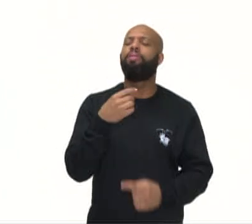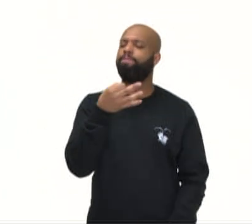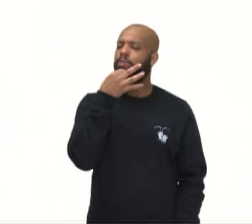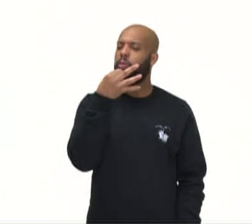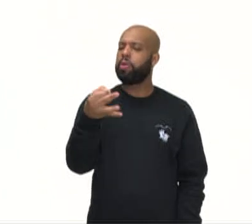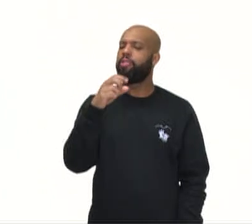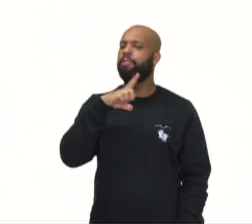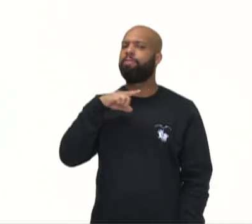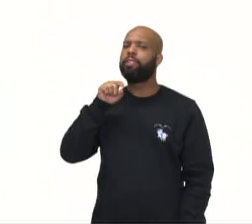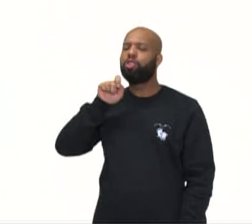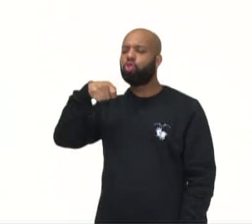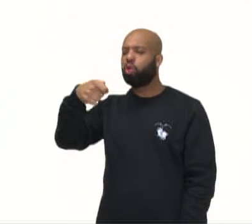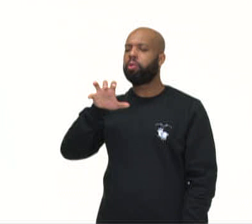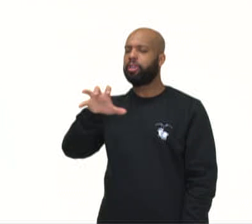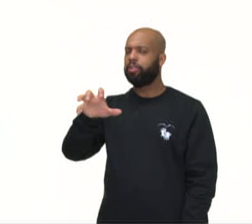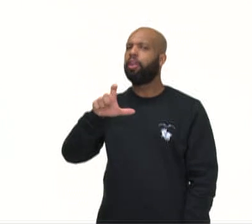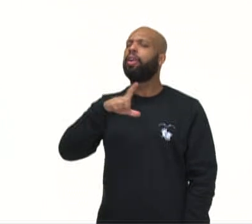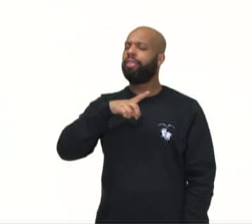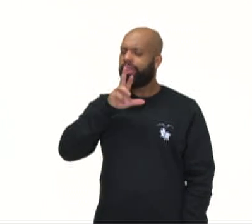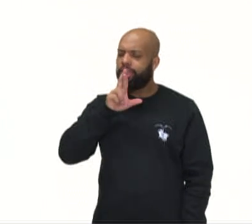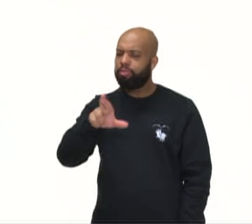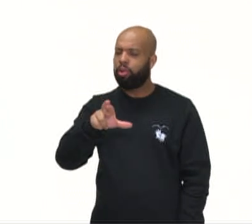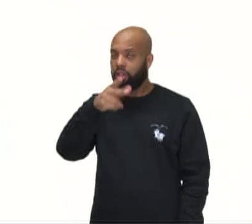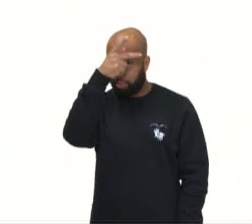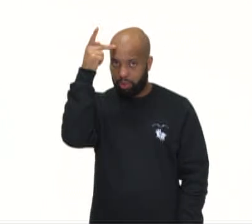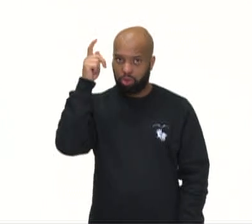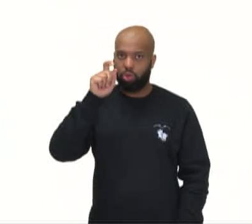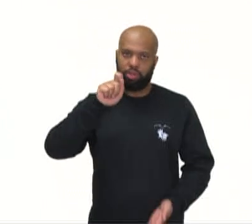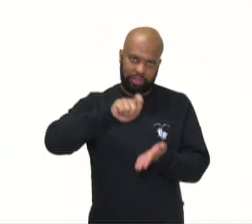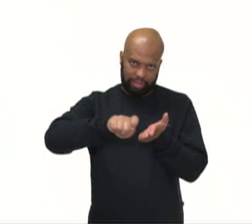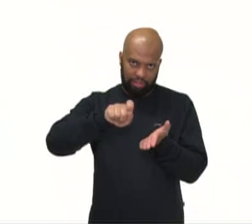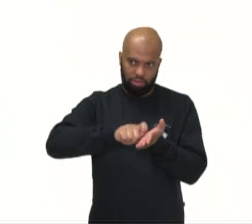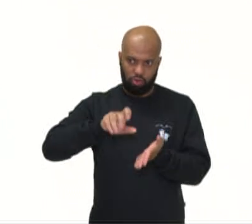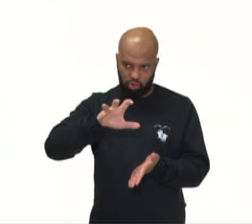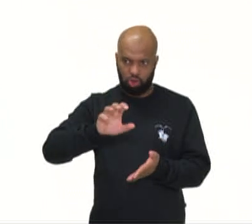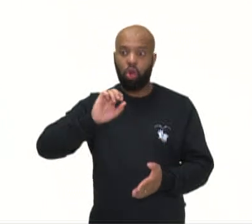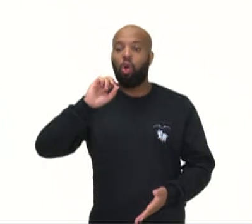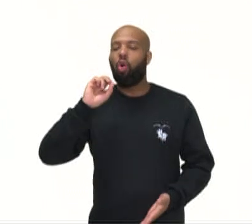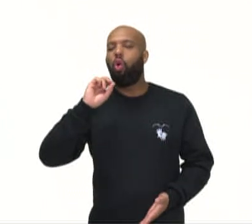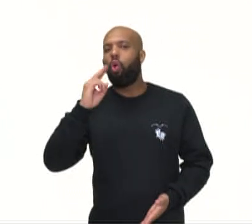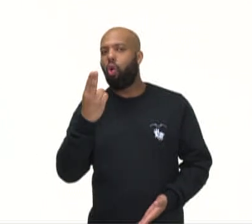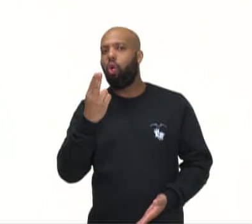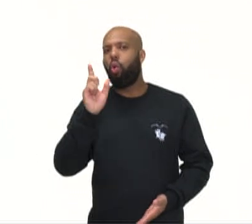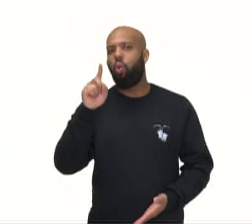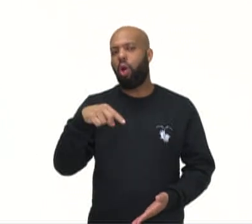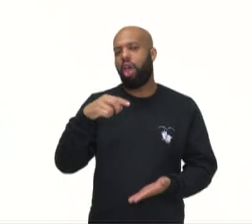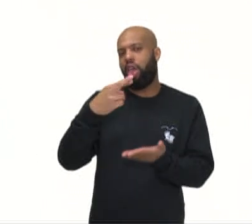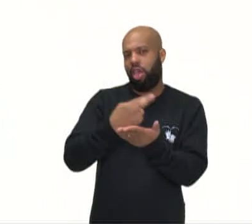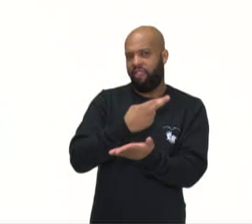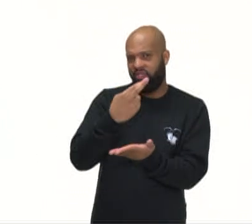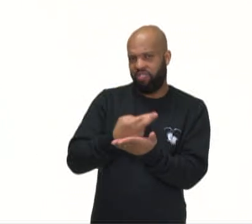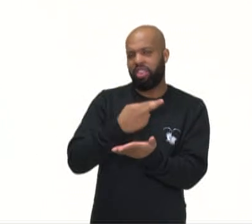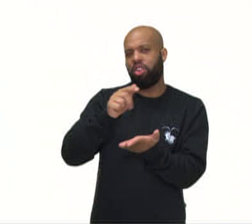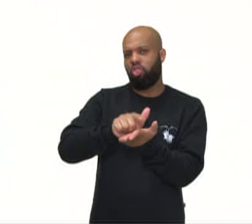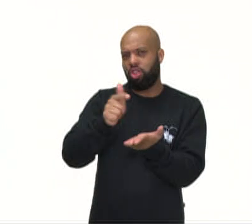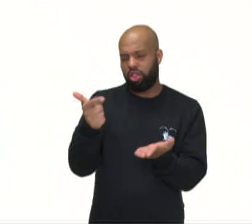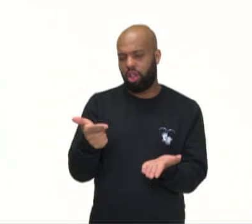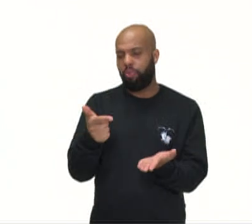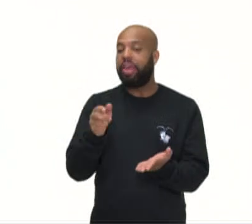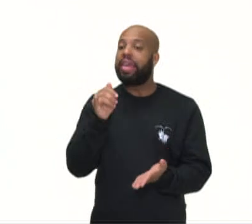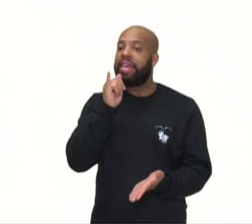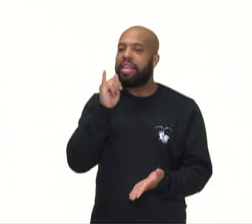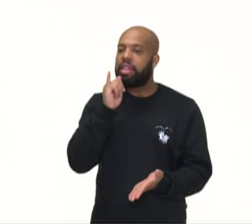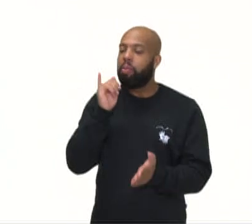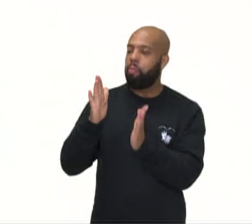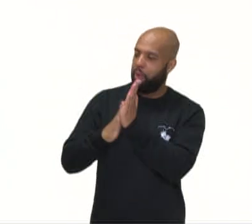uma resposta ao seu autor ou ao veículo de publicação, seja elogiando ou